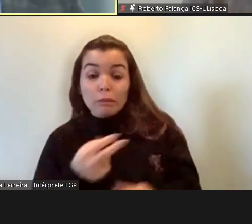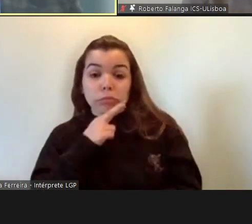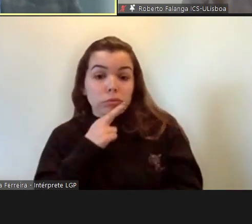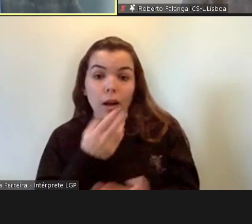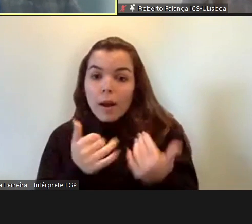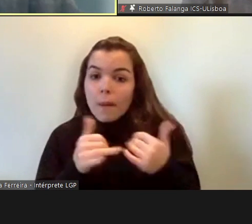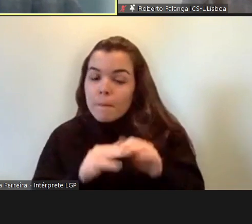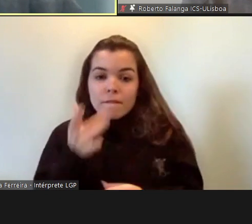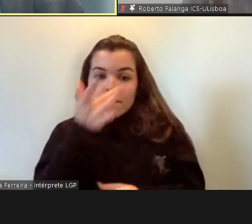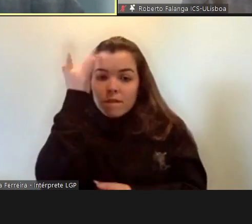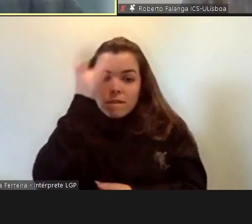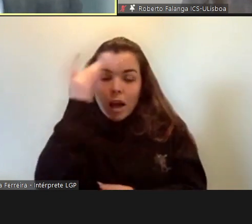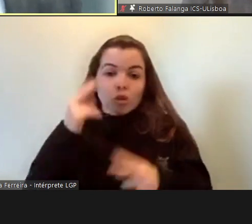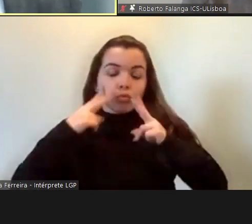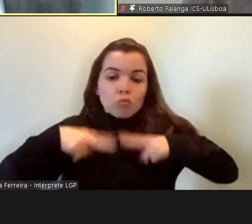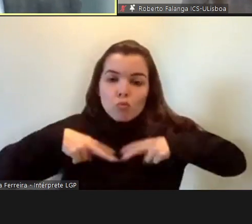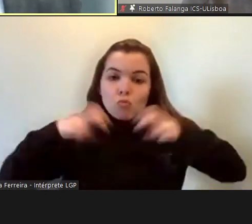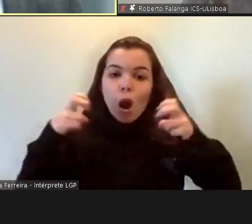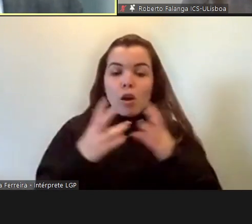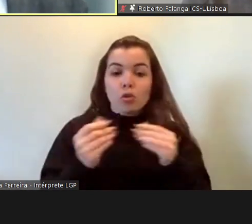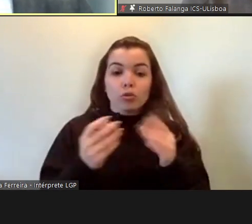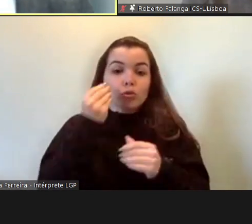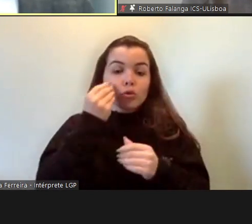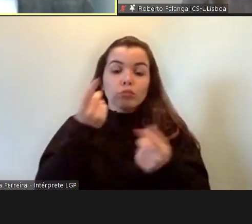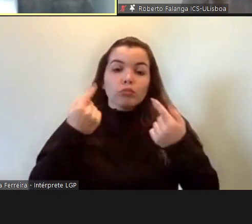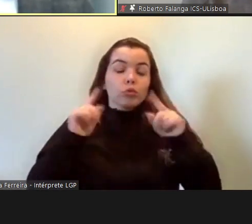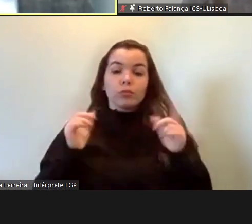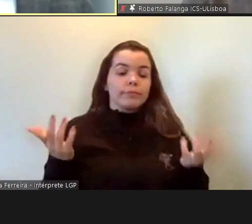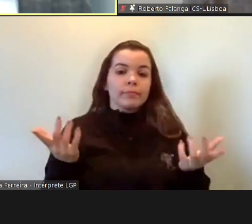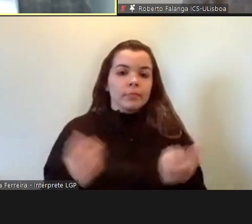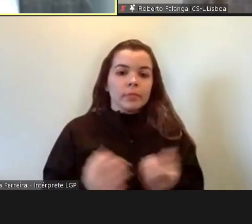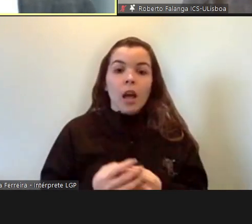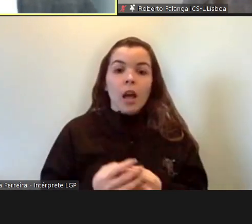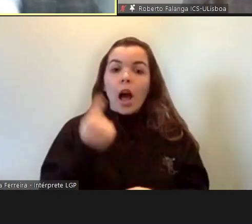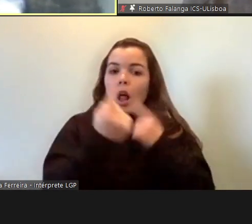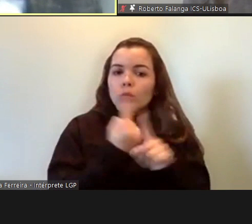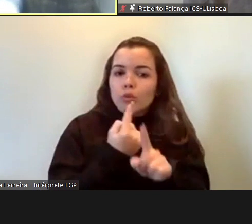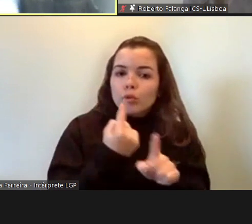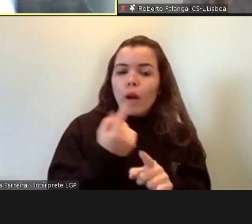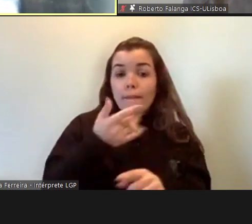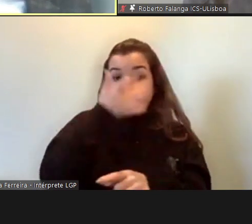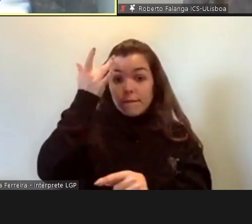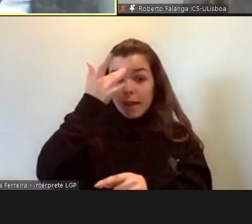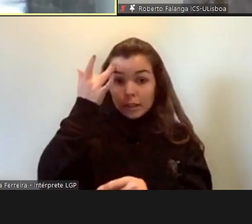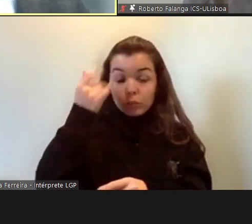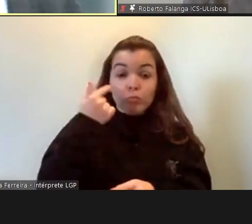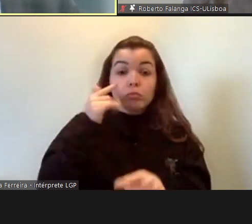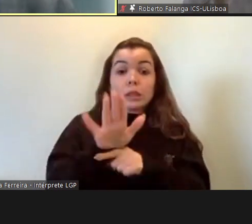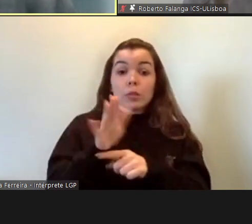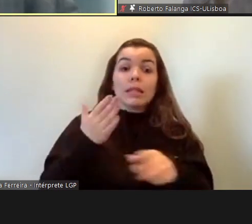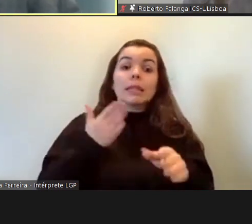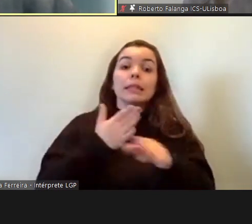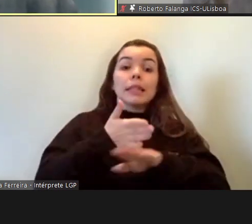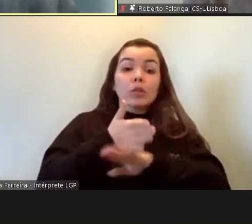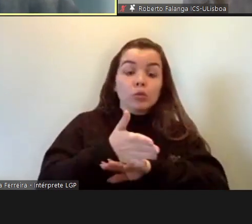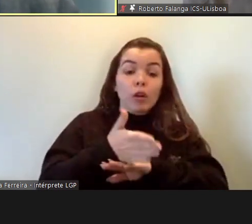essas soluções, porque se elas fossem fáceis já estavam encontradas, não é? Há pequenas coisas que é fácil. O acesso ao voto, eu acho que isso é fácil. Agora,